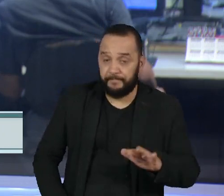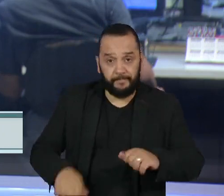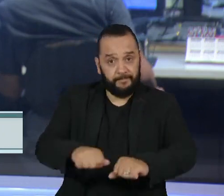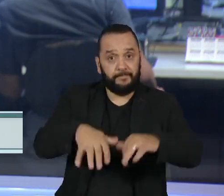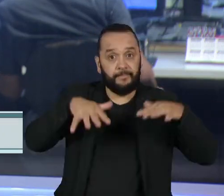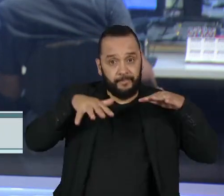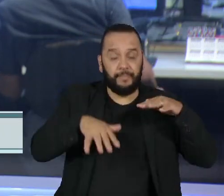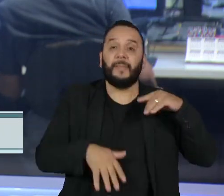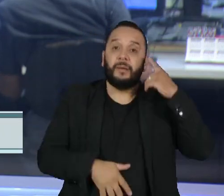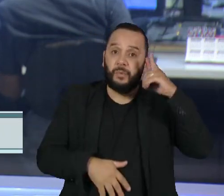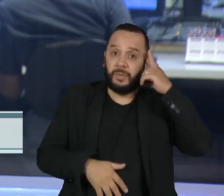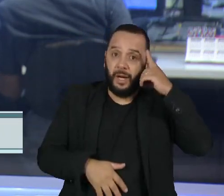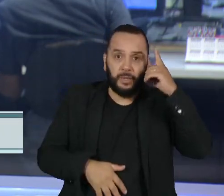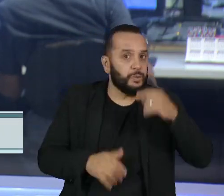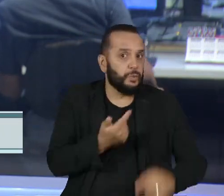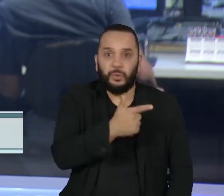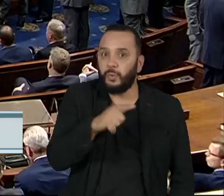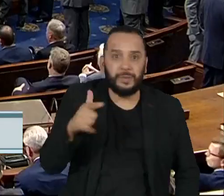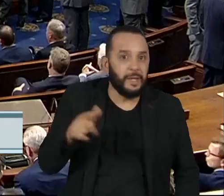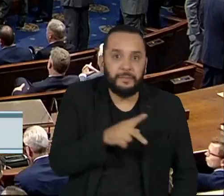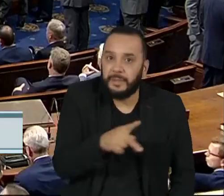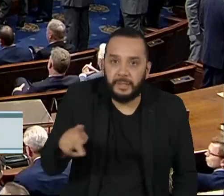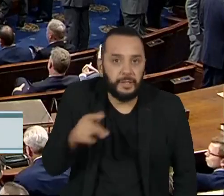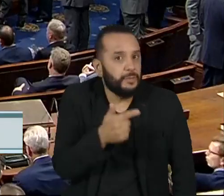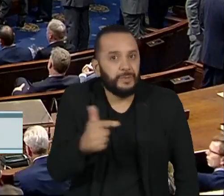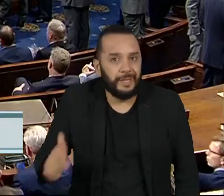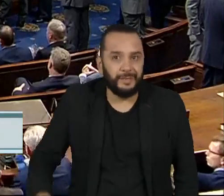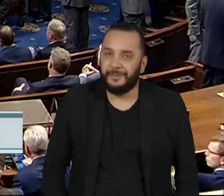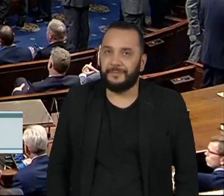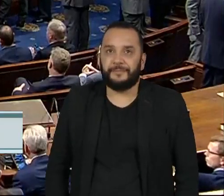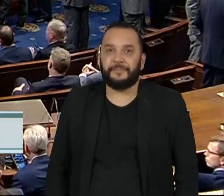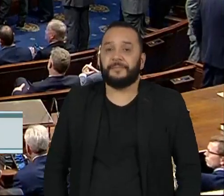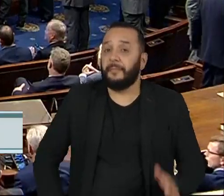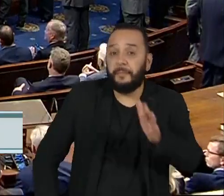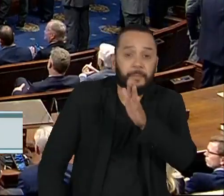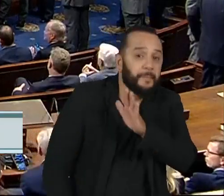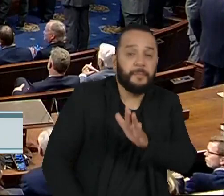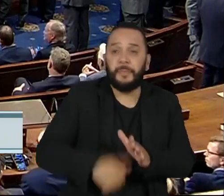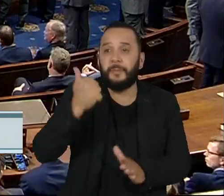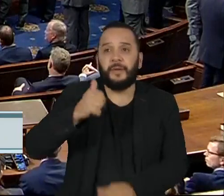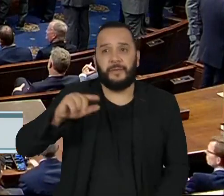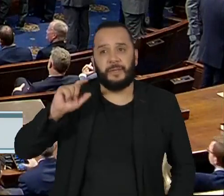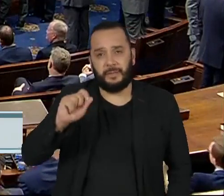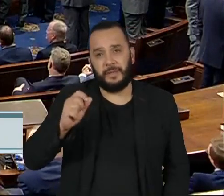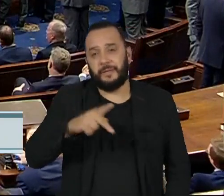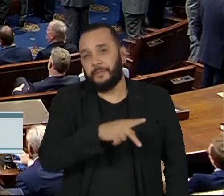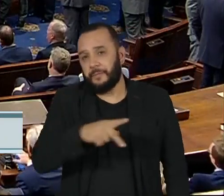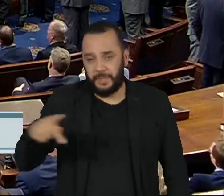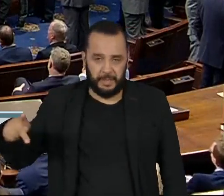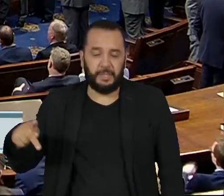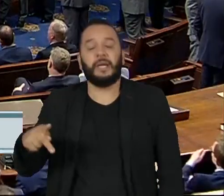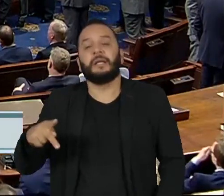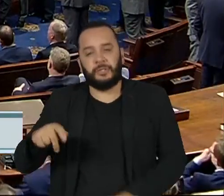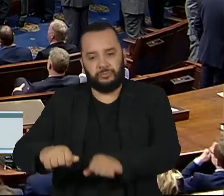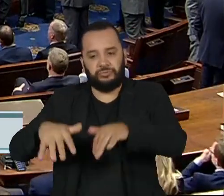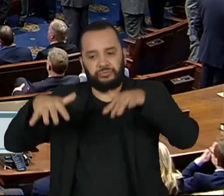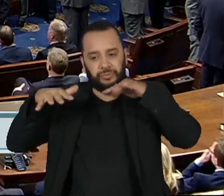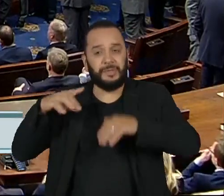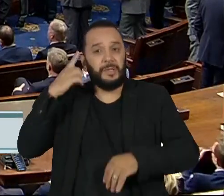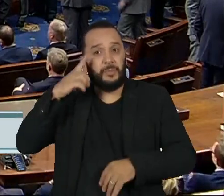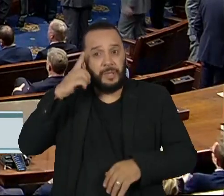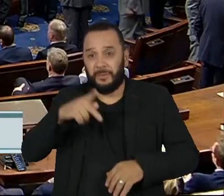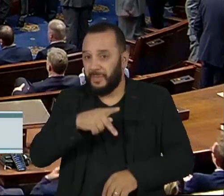à Deriva sem comando é a primeira vez na história que o presidente da Câmara dos Deputados americana é